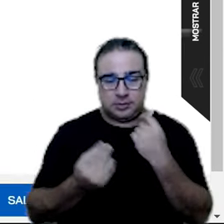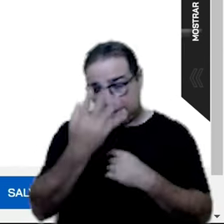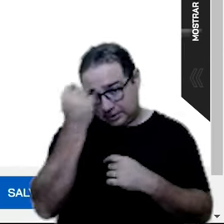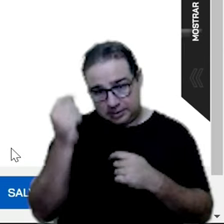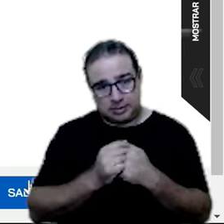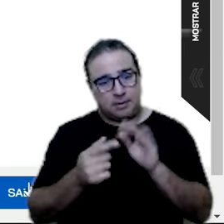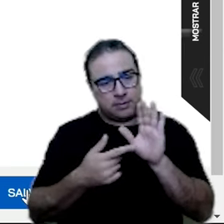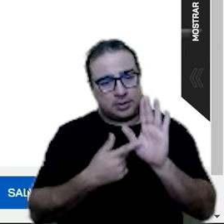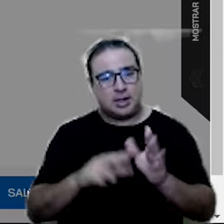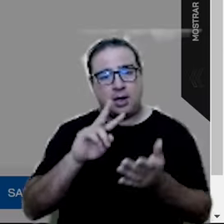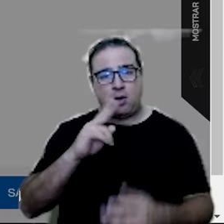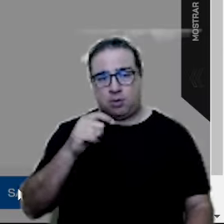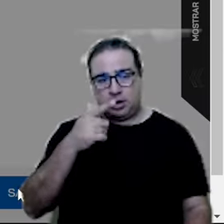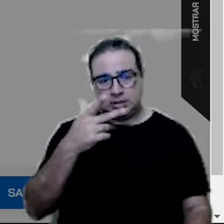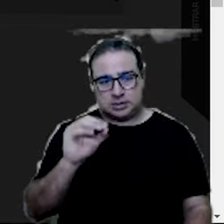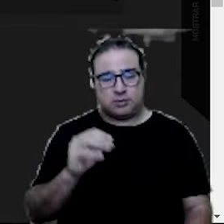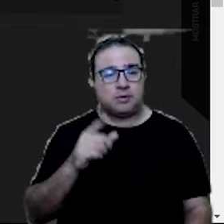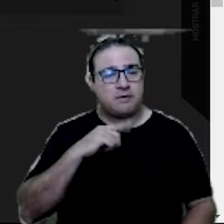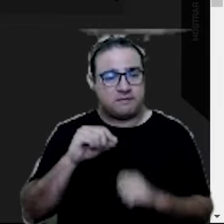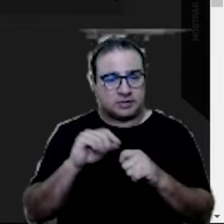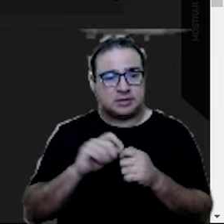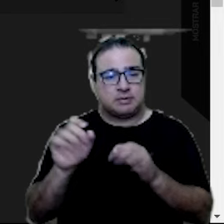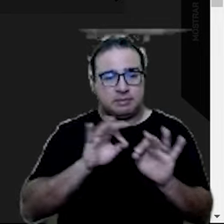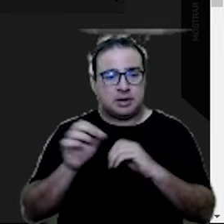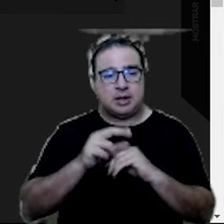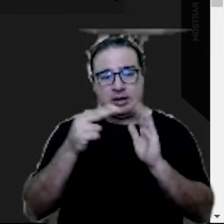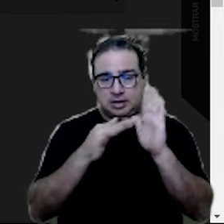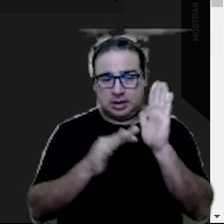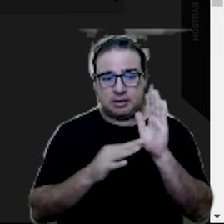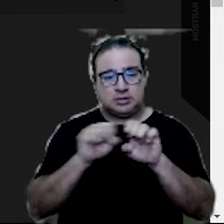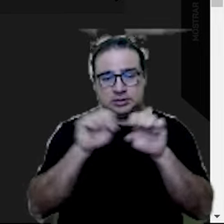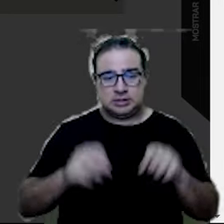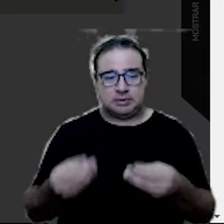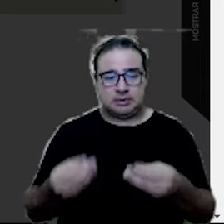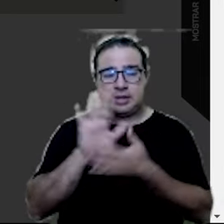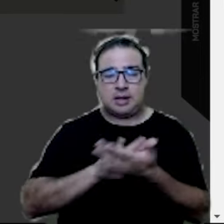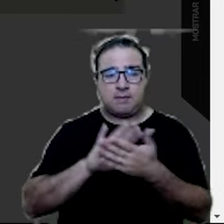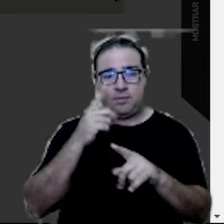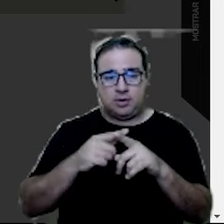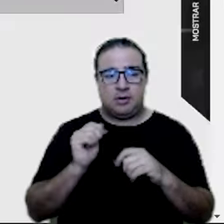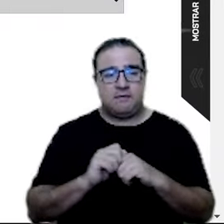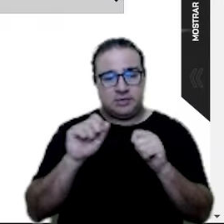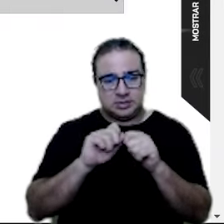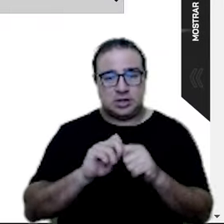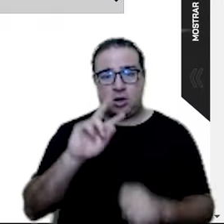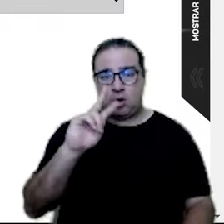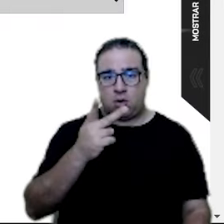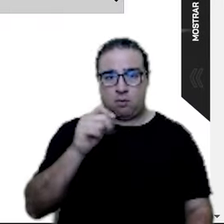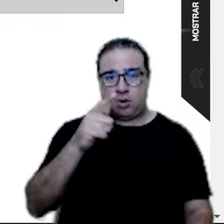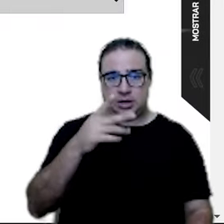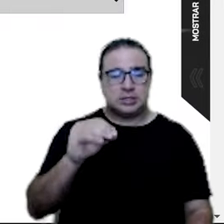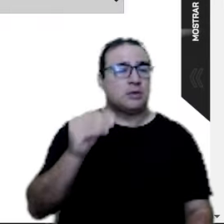aqui esquecendo de apontar que é para homologação E aí quando eu vou emitir a minha nota fiscal tema não traz nada por quê Porque eu tô fazendo a